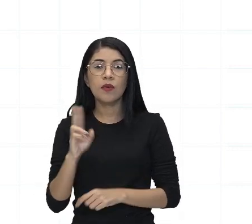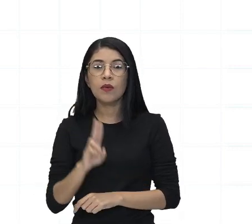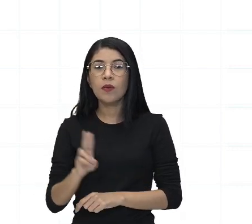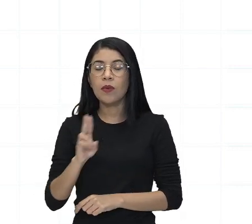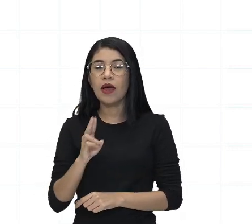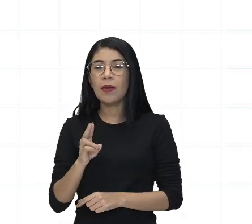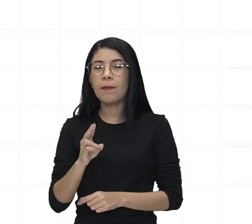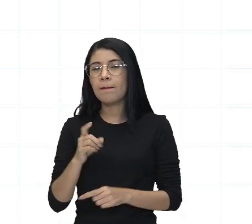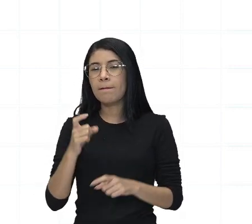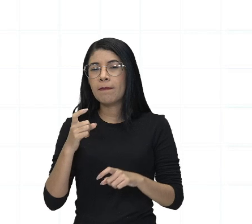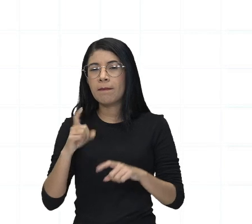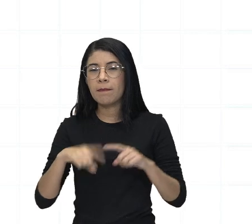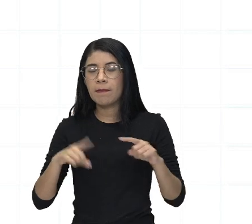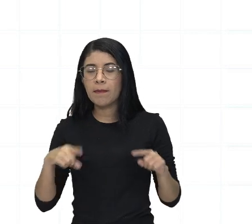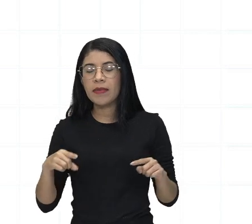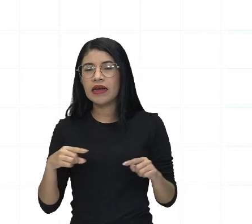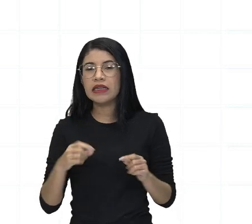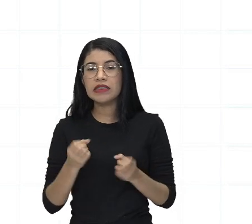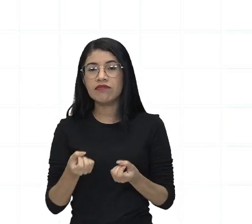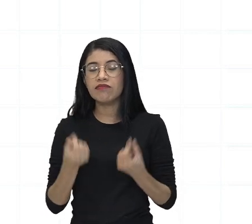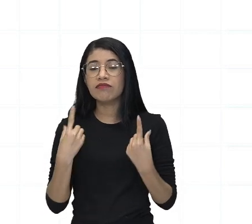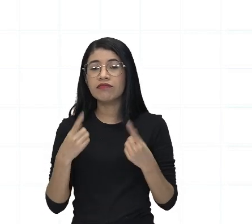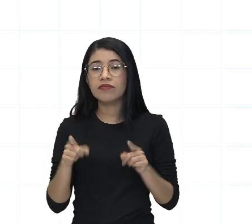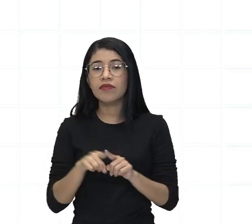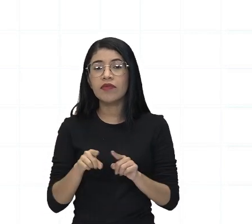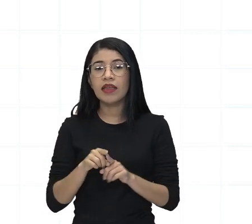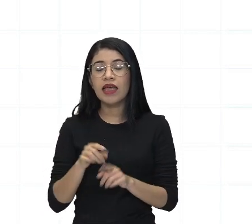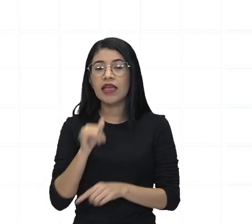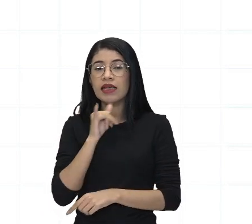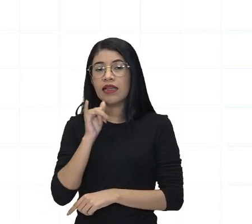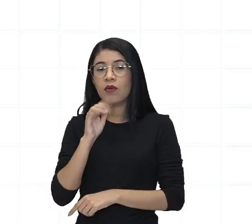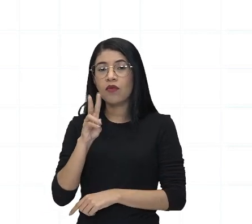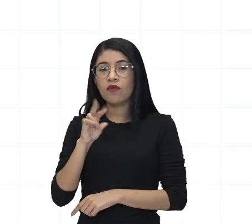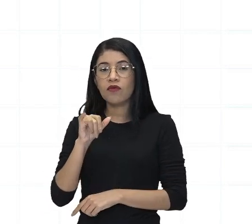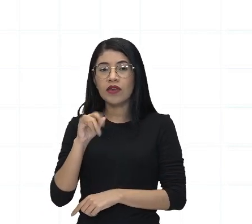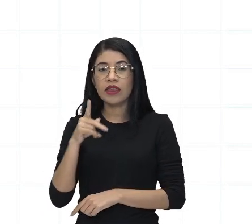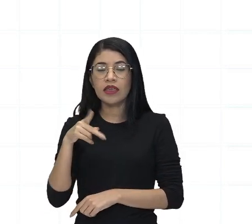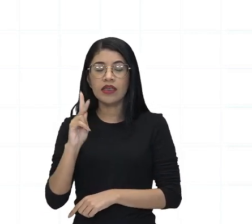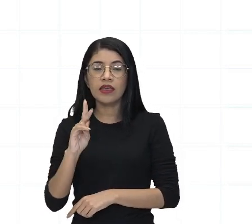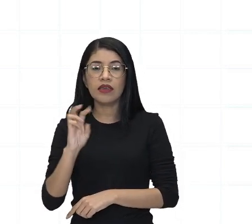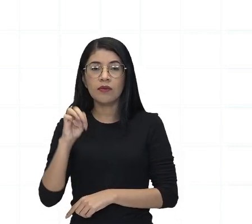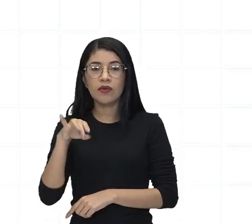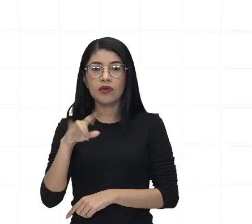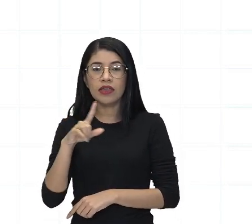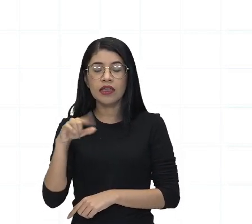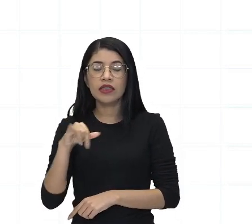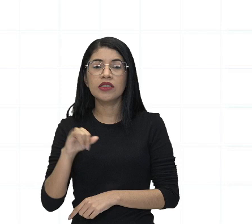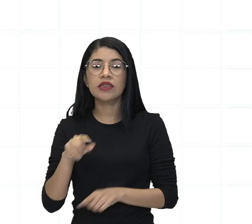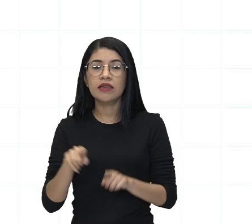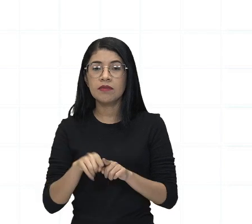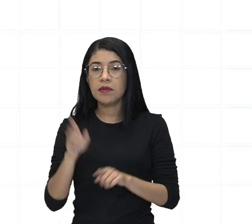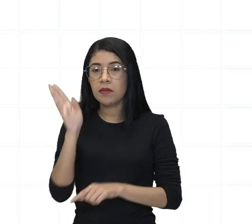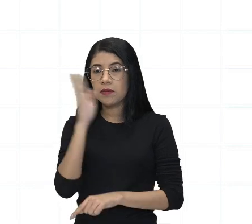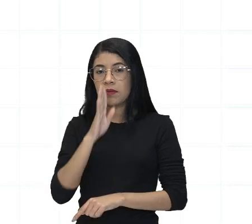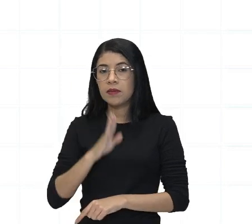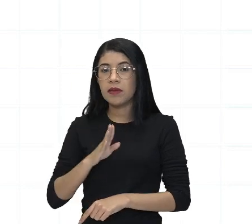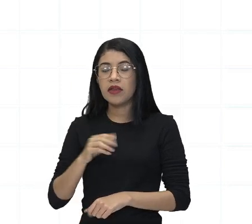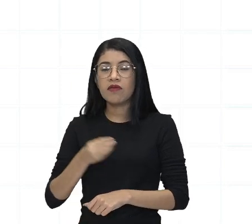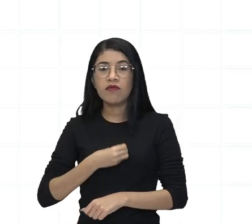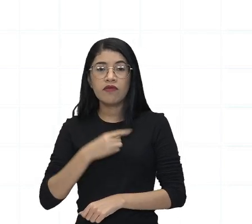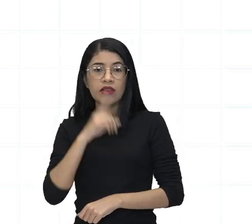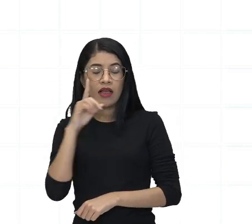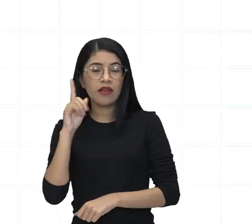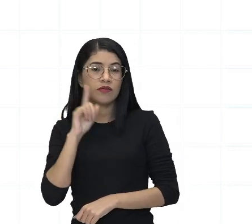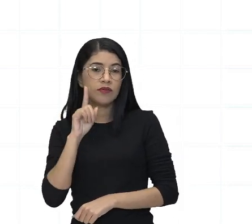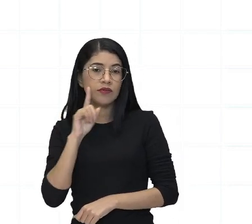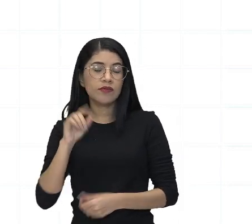materiais inusitados. Por exemplo, Vicky Muniz é um artista plástico brasileiro, radicado nos Estados Unidos, que fez experimentos